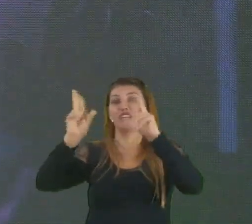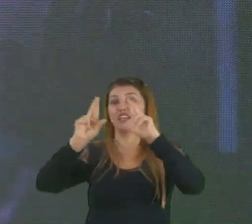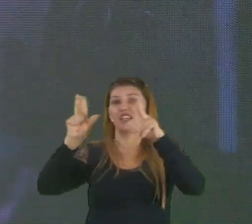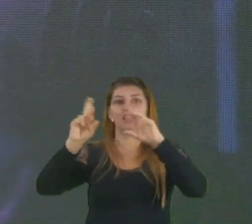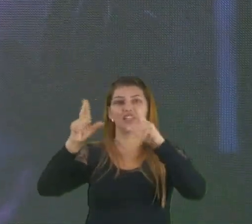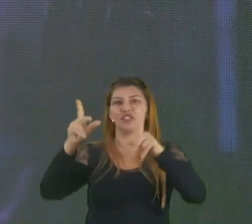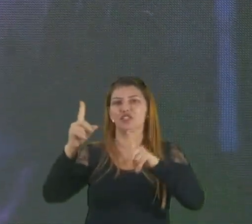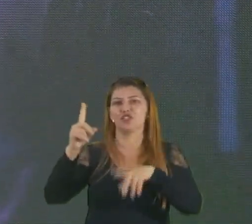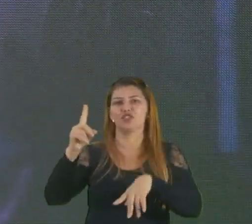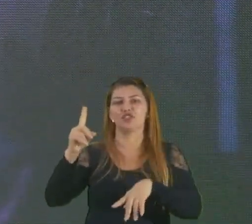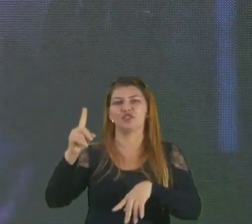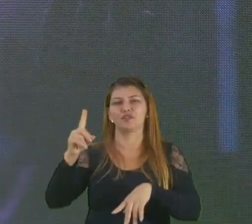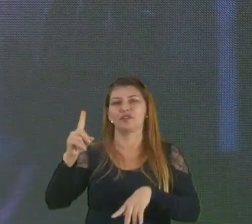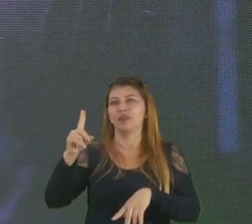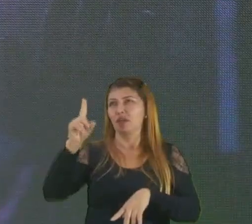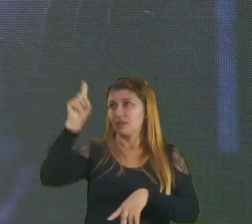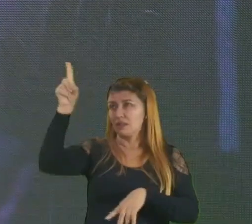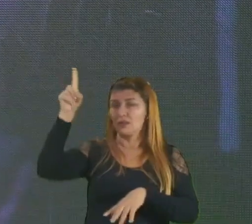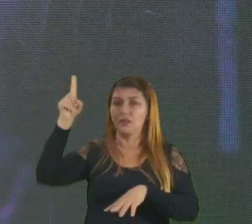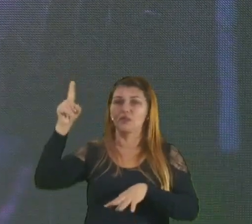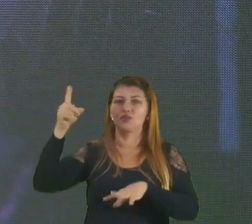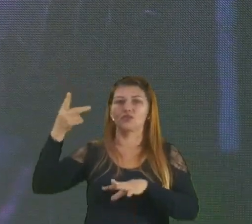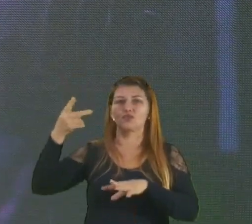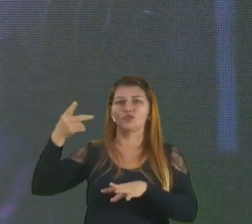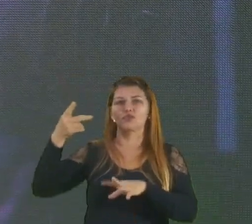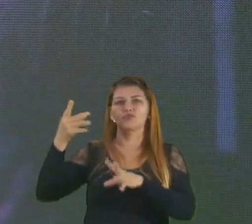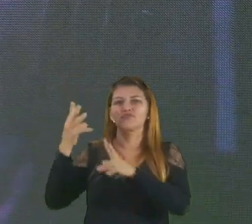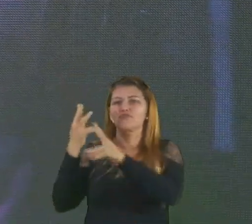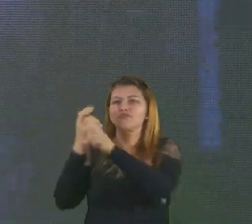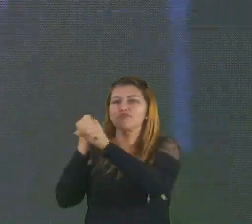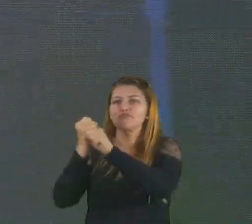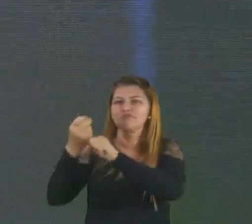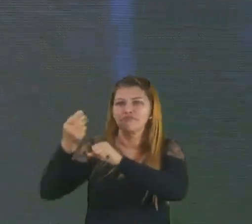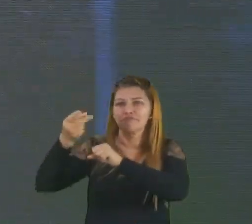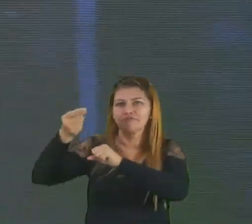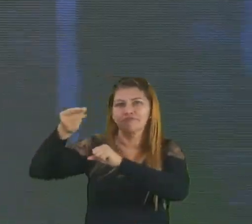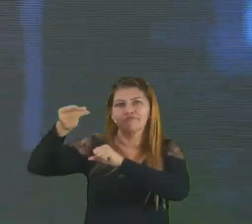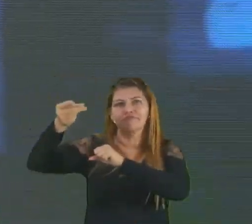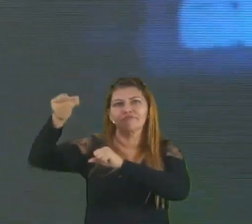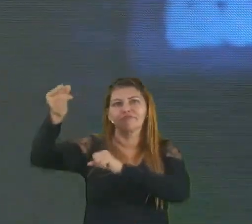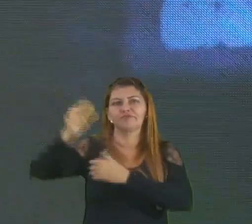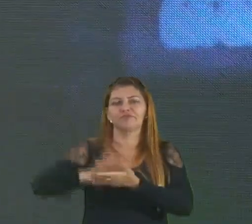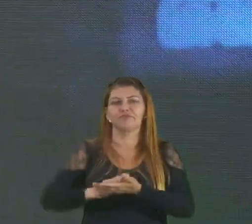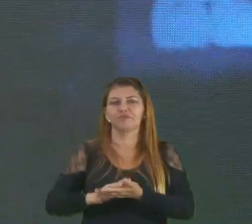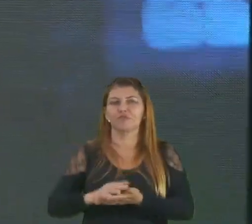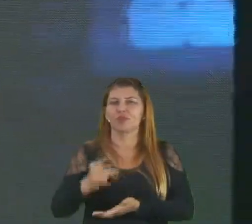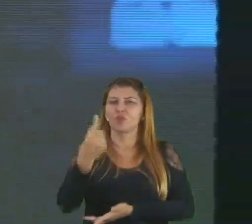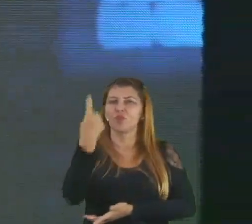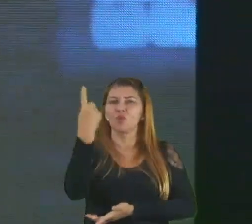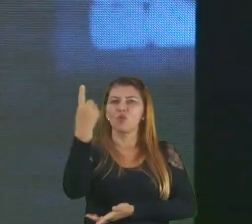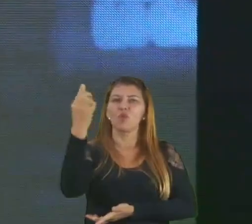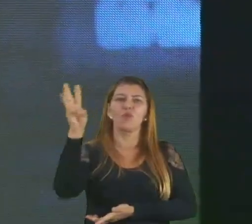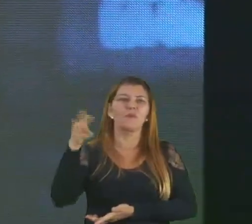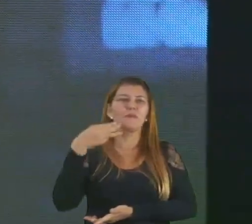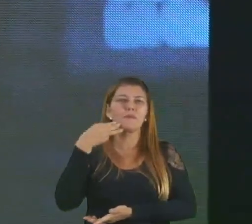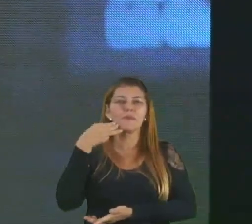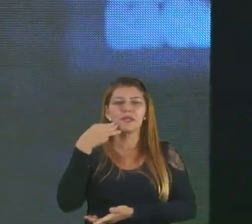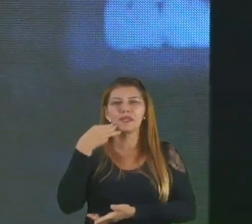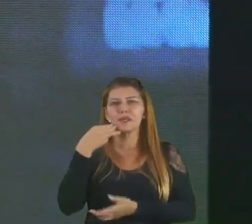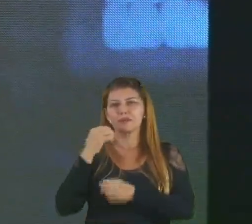conta o tempo, Deus conta a eternidade. Por exemplo, se você pegar 1 milhão de anos, quantos